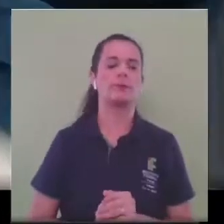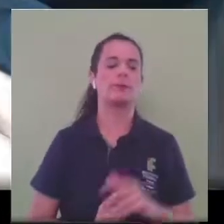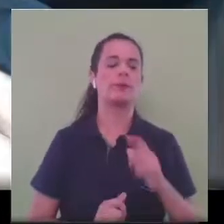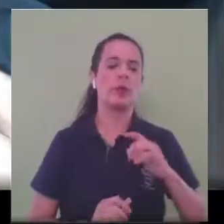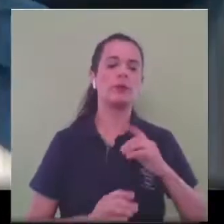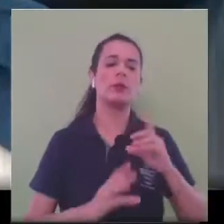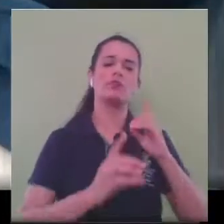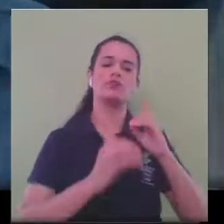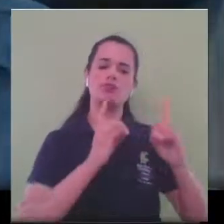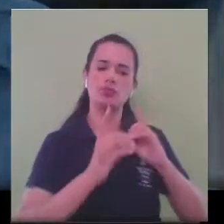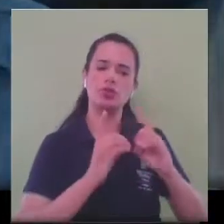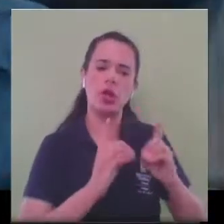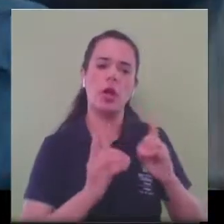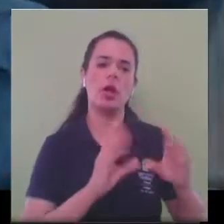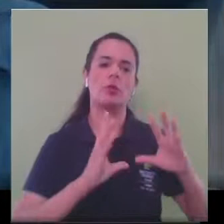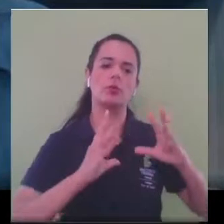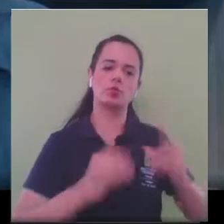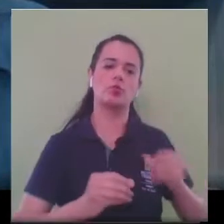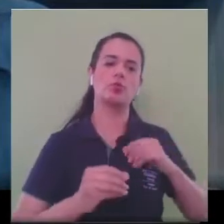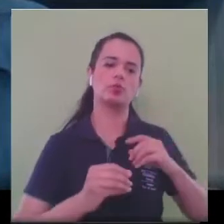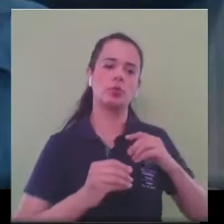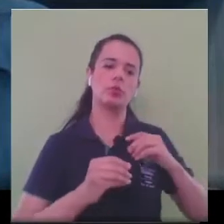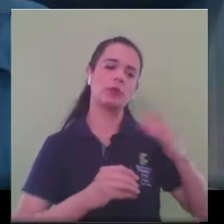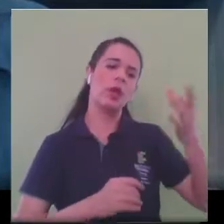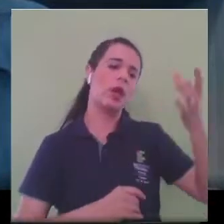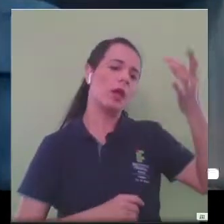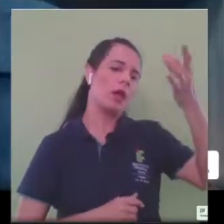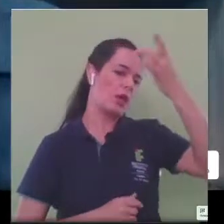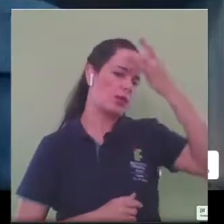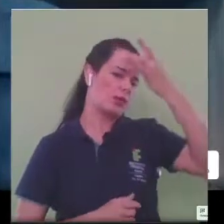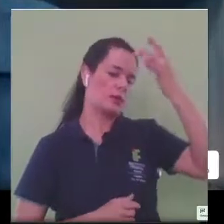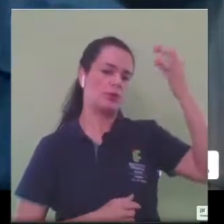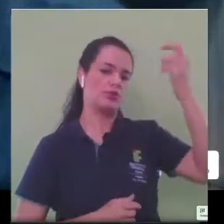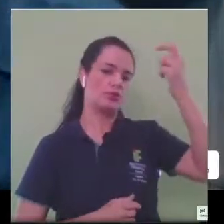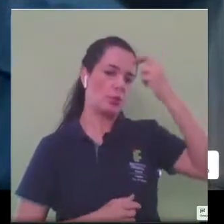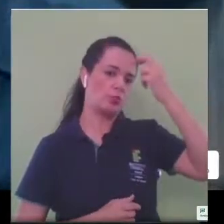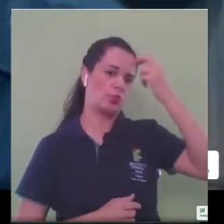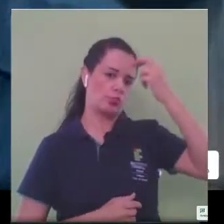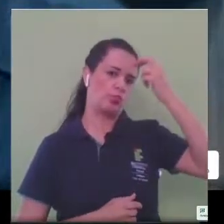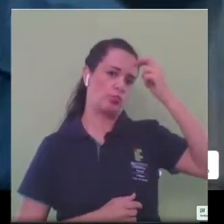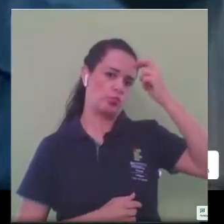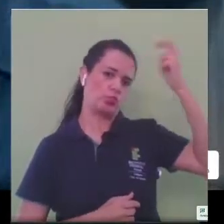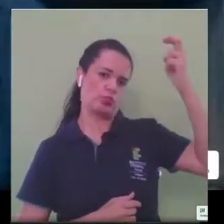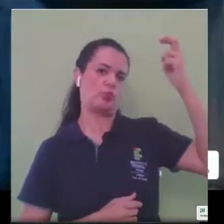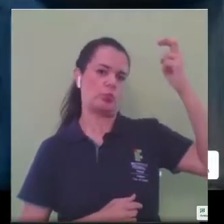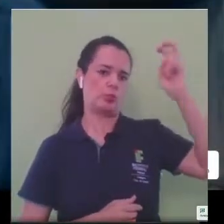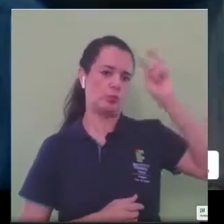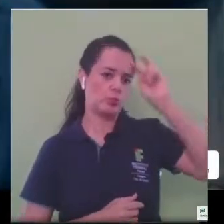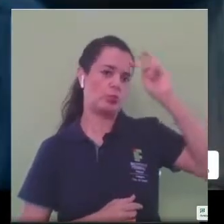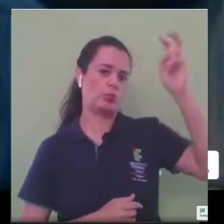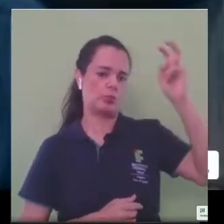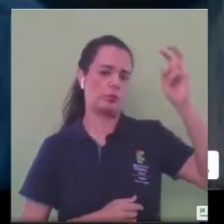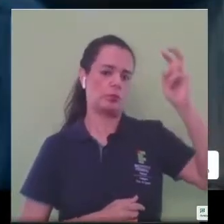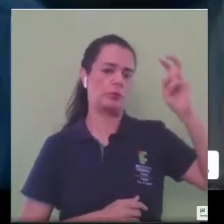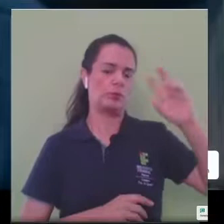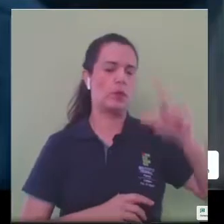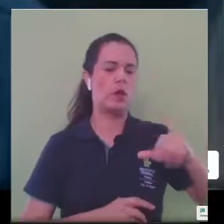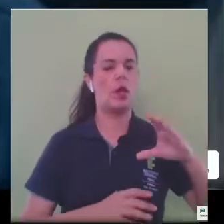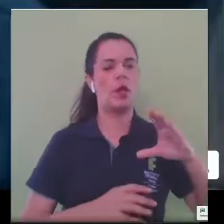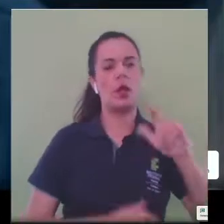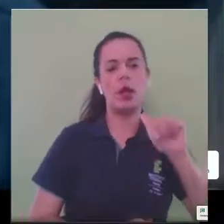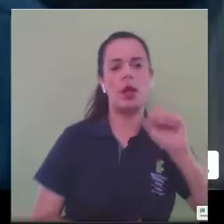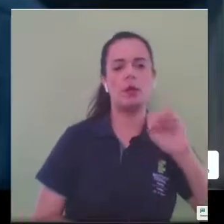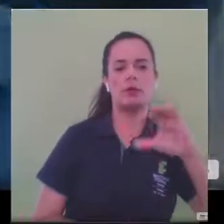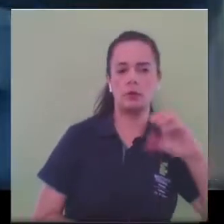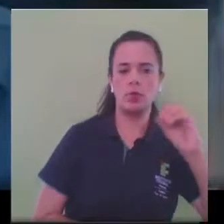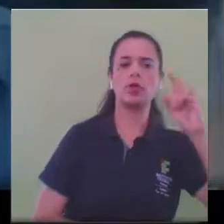diálogo intelectual para definir o que é clássico. Então, definir o que é clássico é algo difícil, né? É algo difícil.